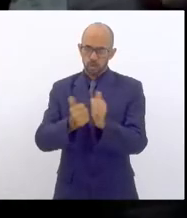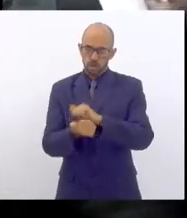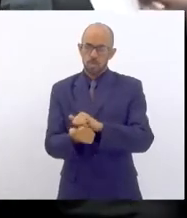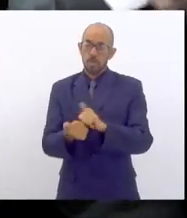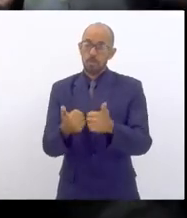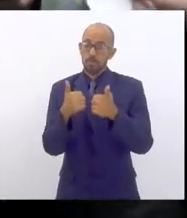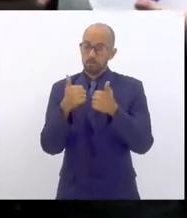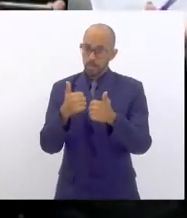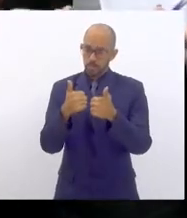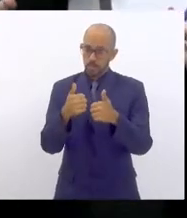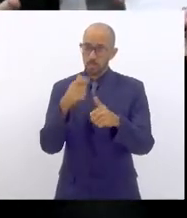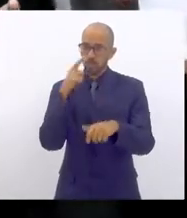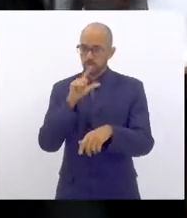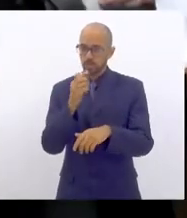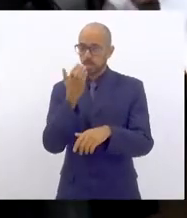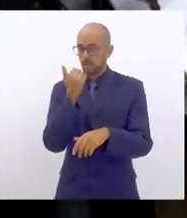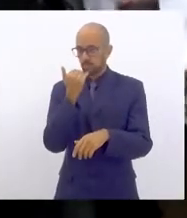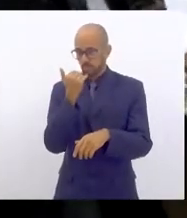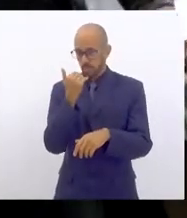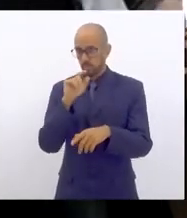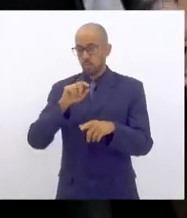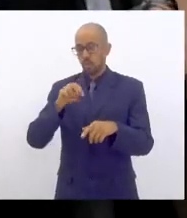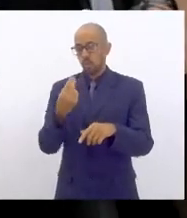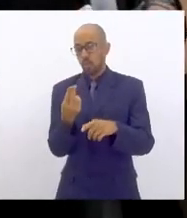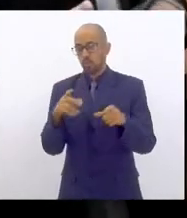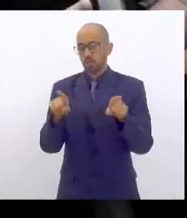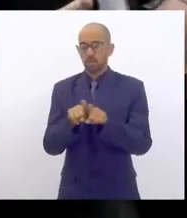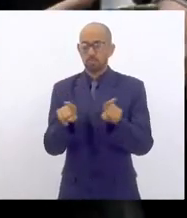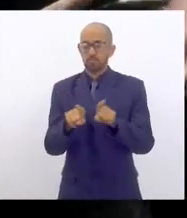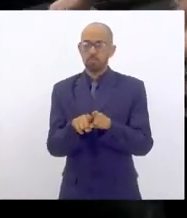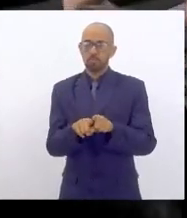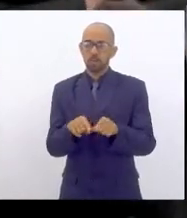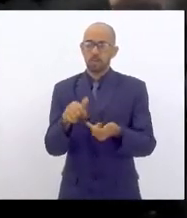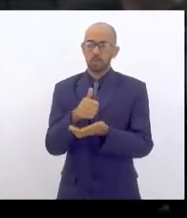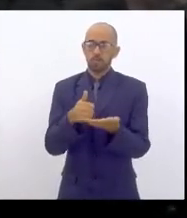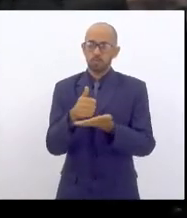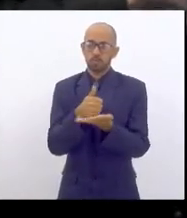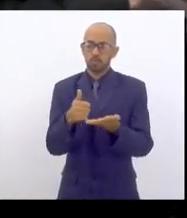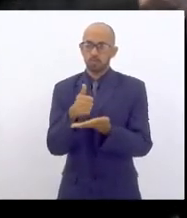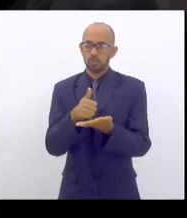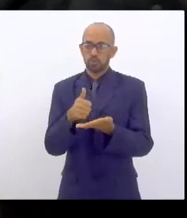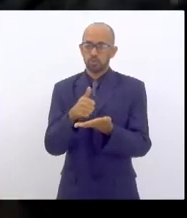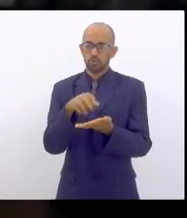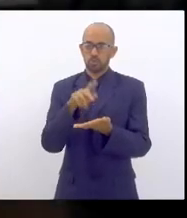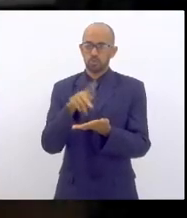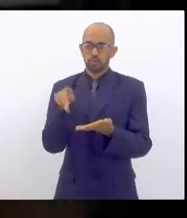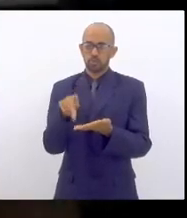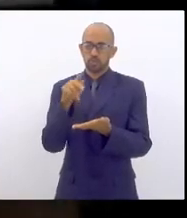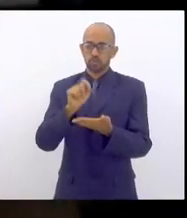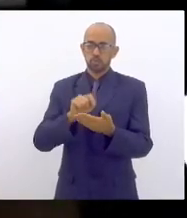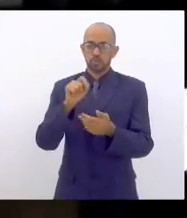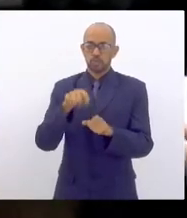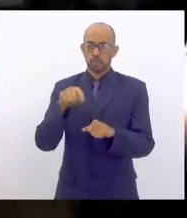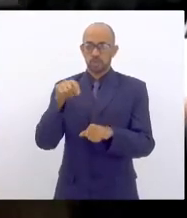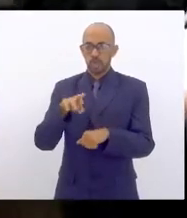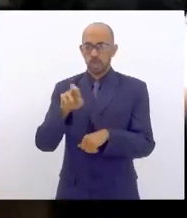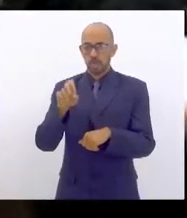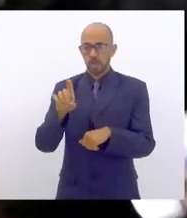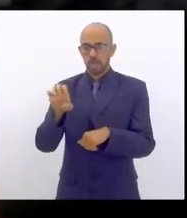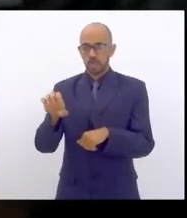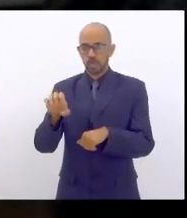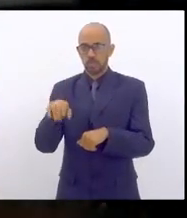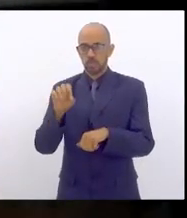para garantir alimentação adequada, para garantir o piso nacional do magistério, que sequer na nossa rede estadual de educação